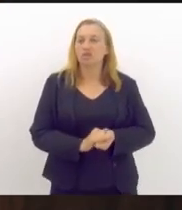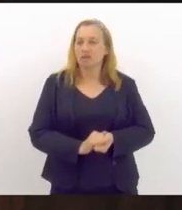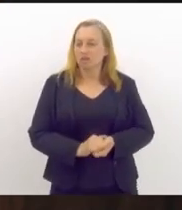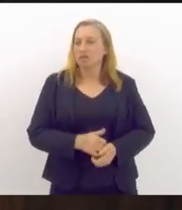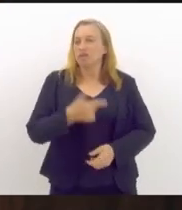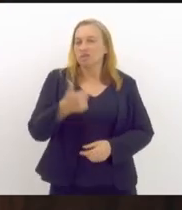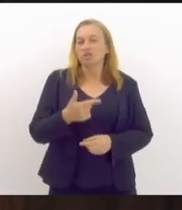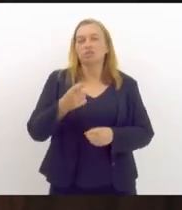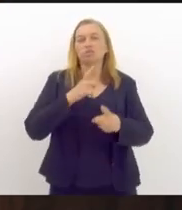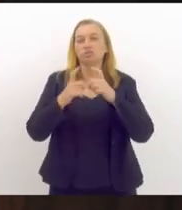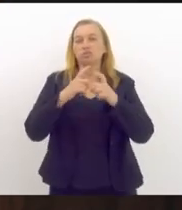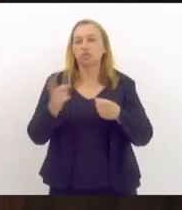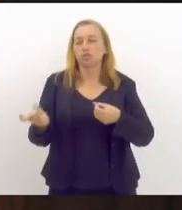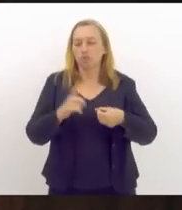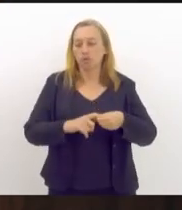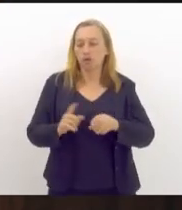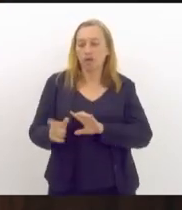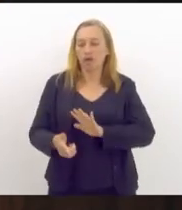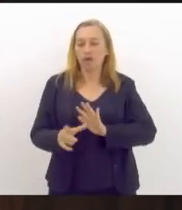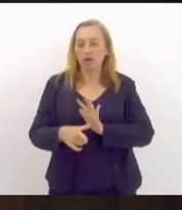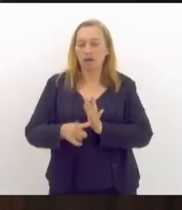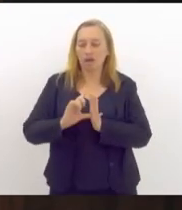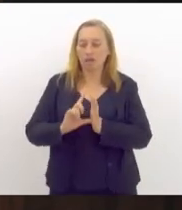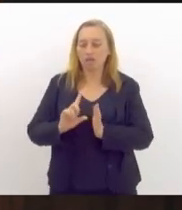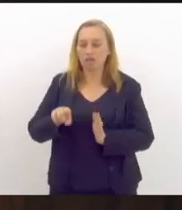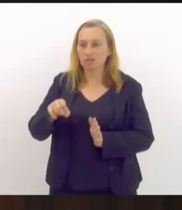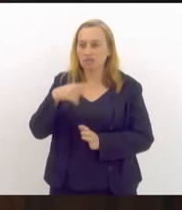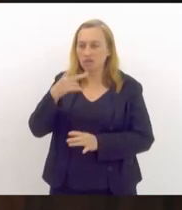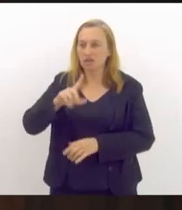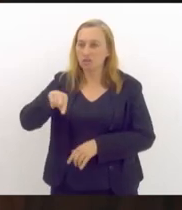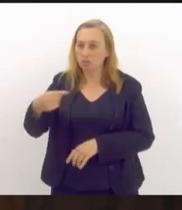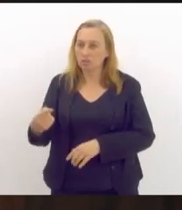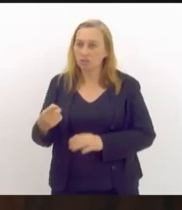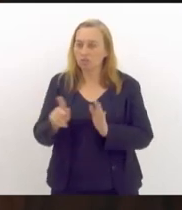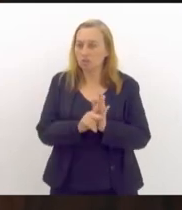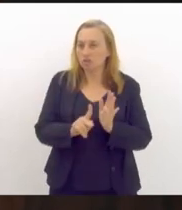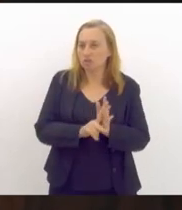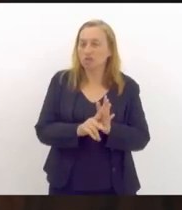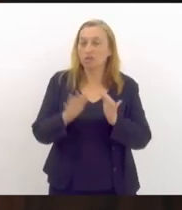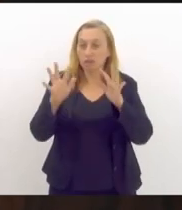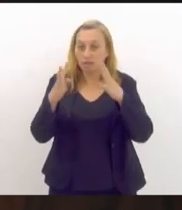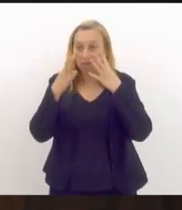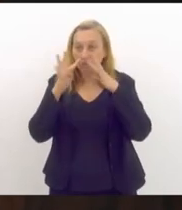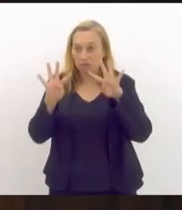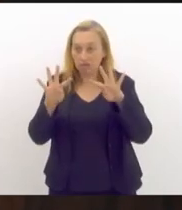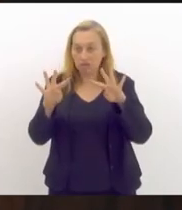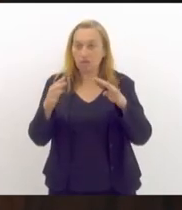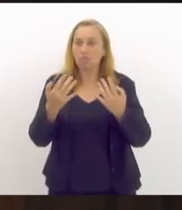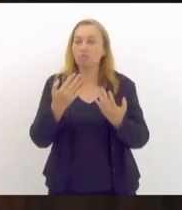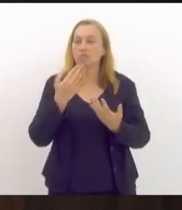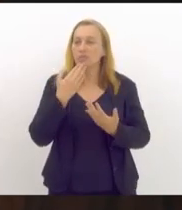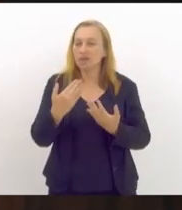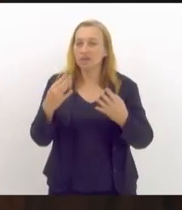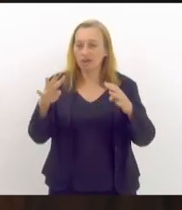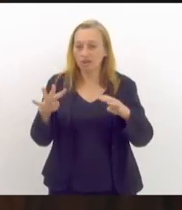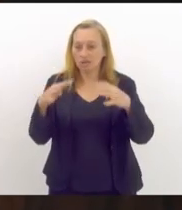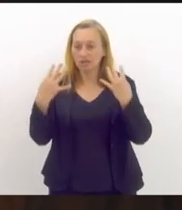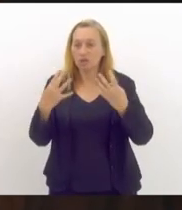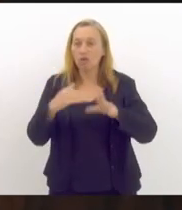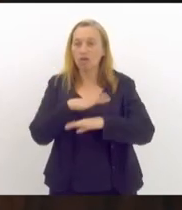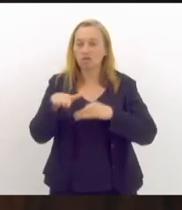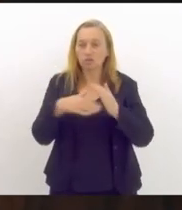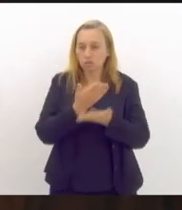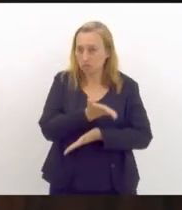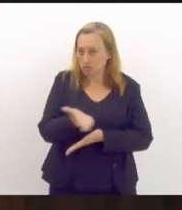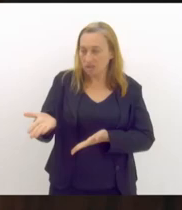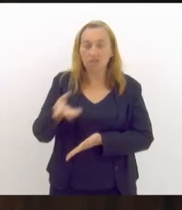vencido para a segunda discussão antes de anunciar o próximo projeto eu queria fazer a atenção eu queria pedir atenção de todos os nobres